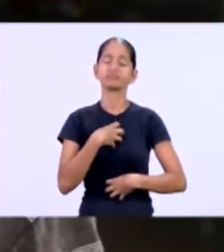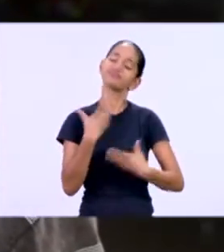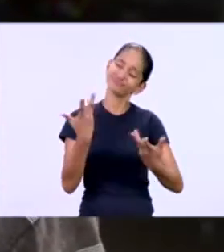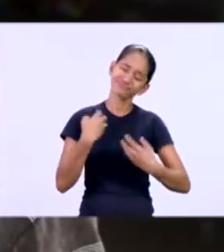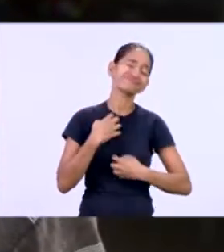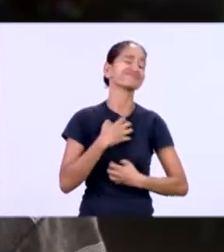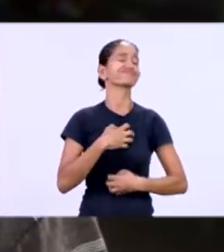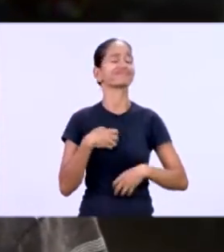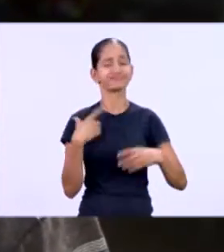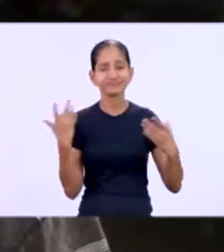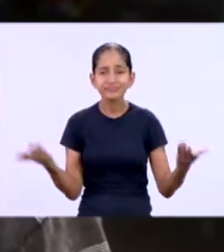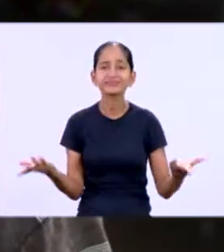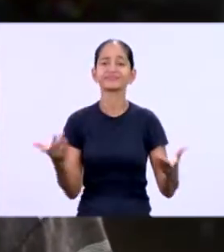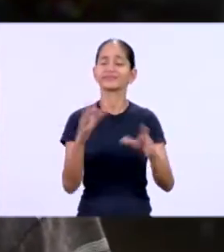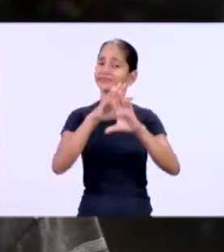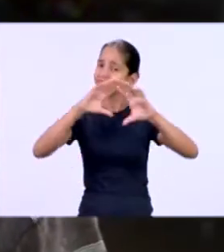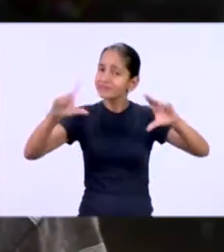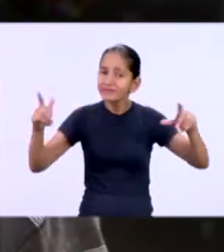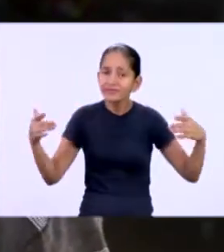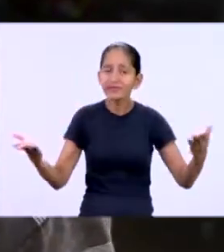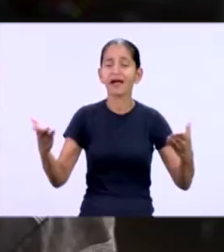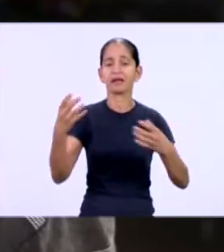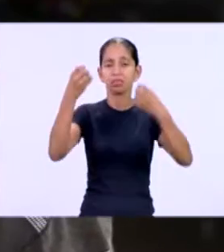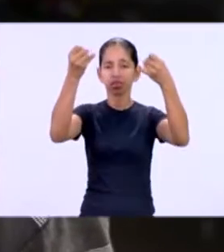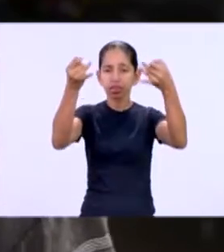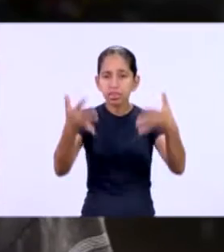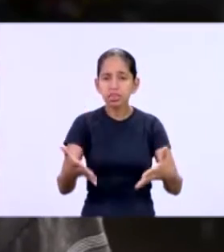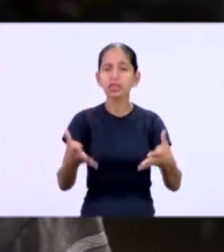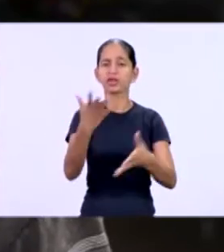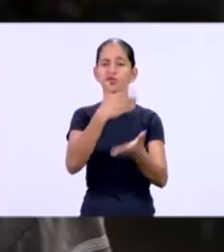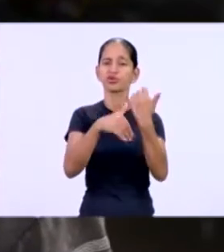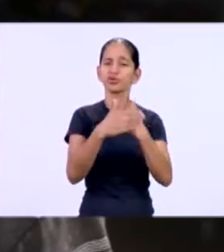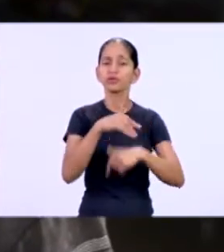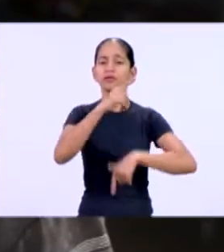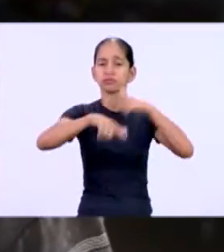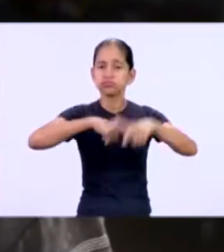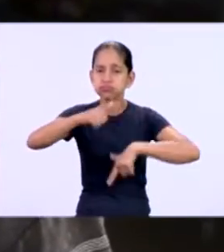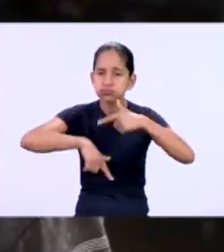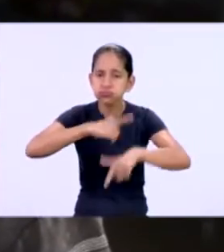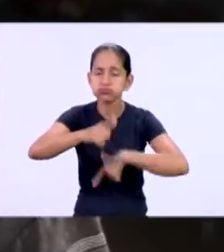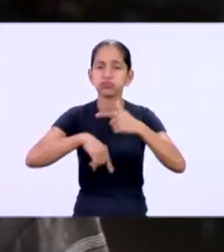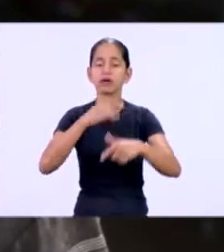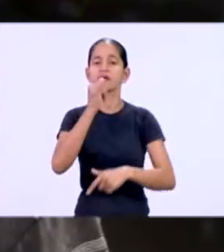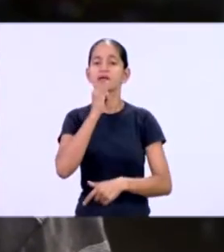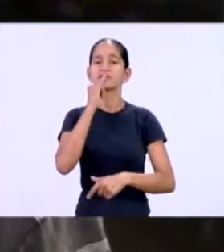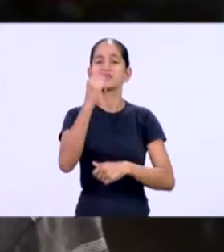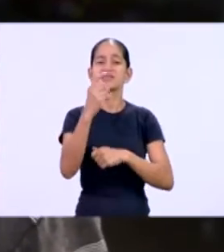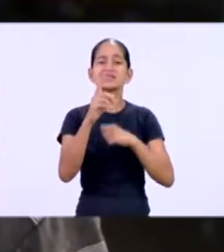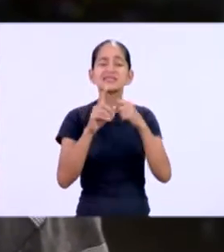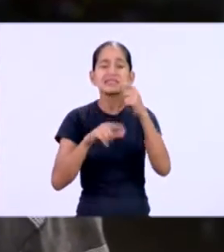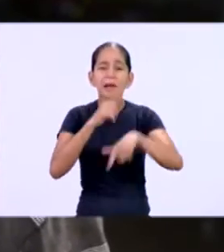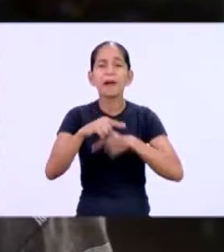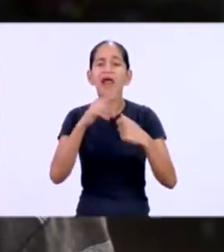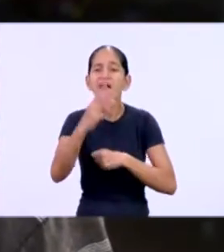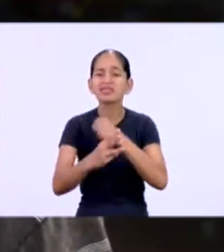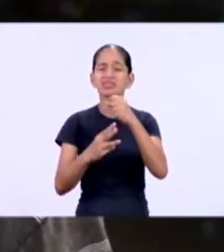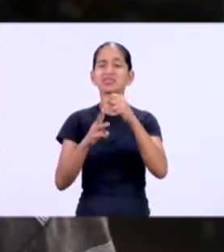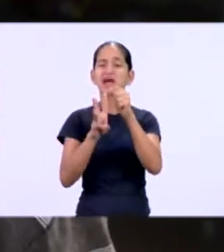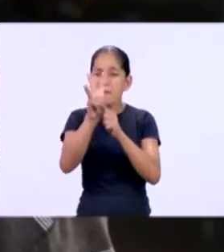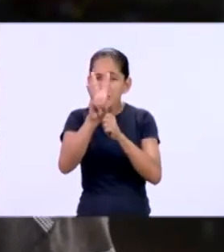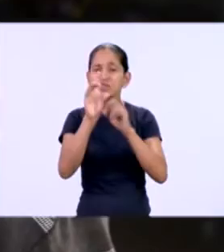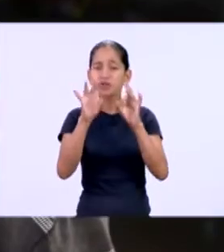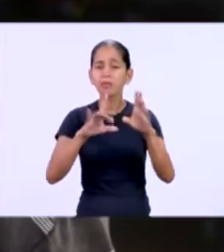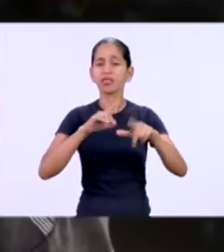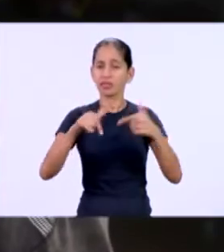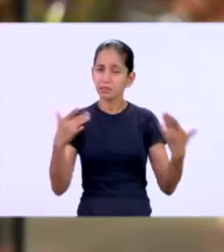incomoda, porque como o pessoal explica, né, que nós trabalhamos dentro do ano, nós trabalhamos 3, 4 meses só para pagar impostos. Então incomoda,